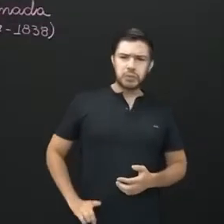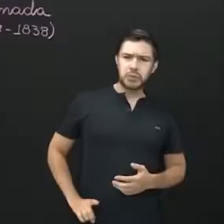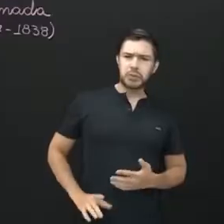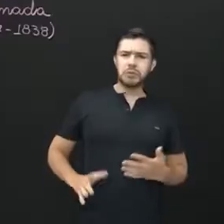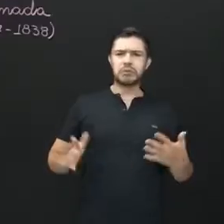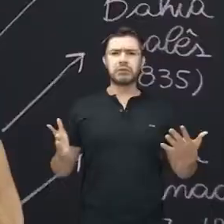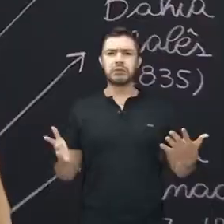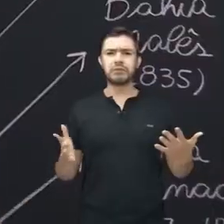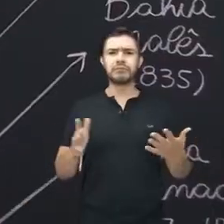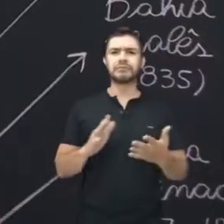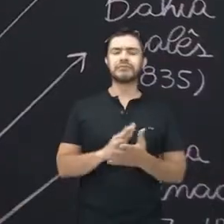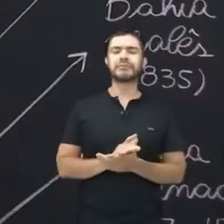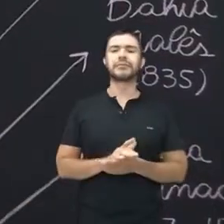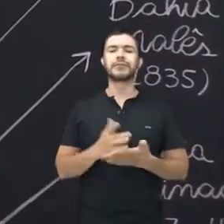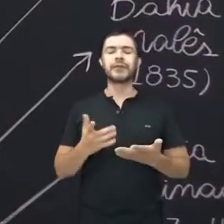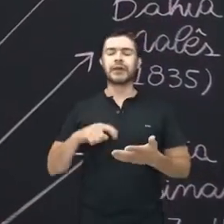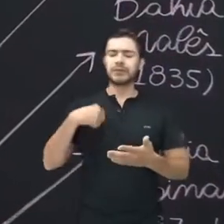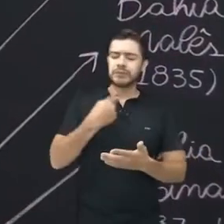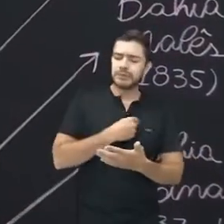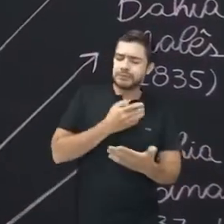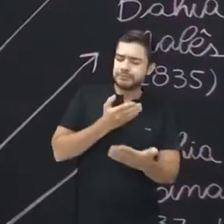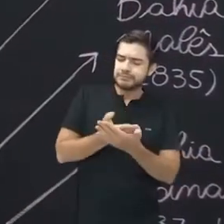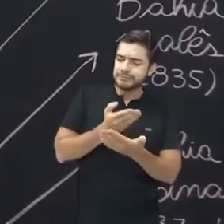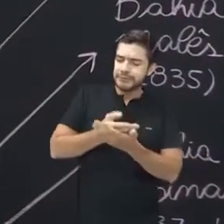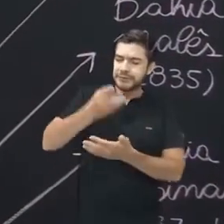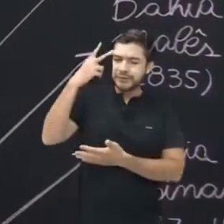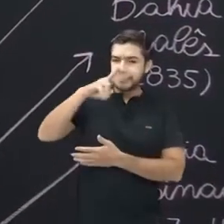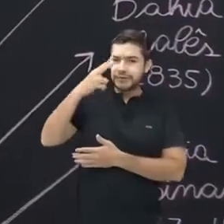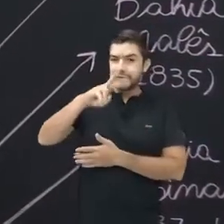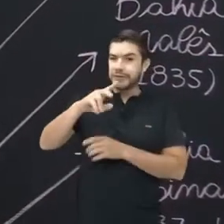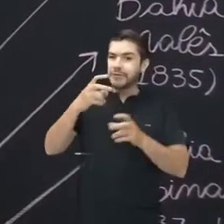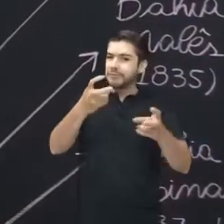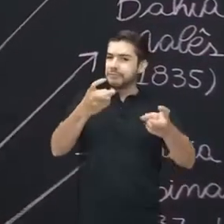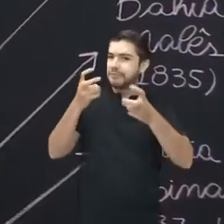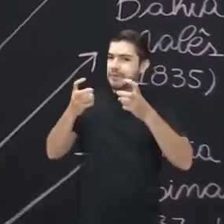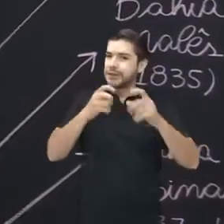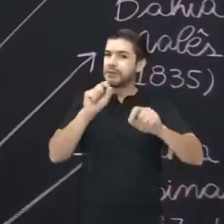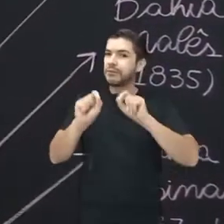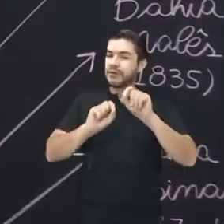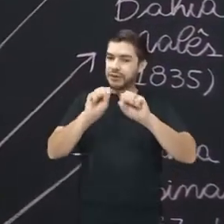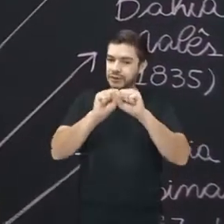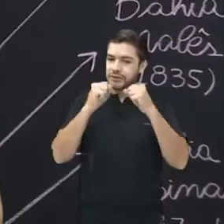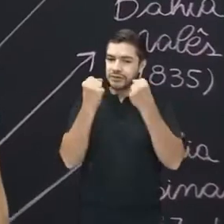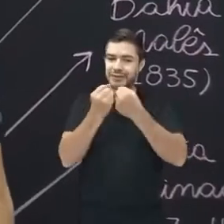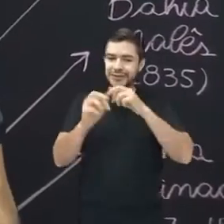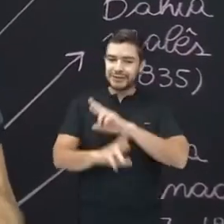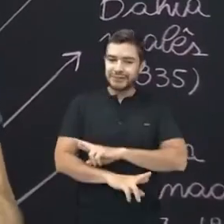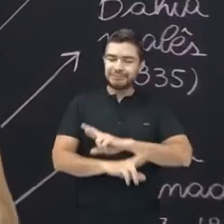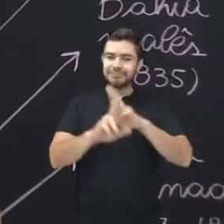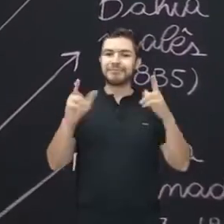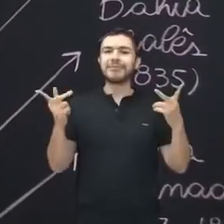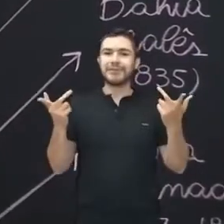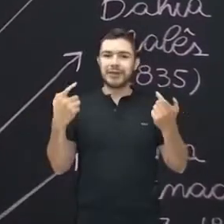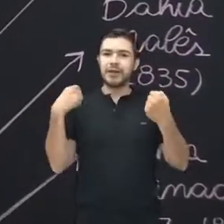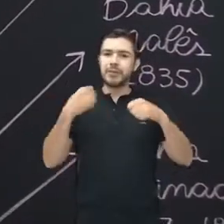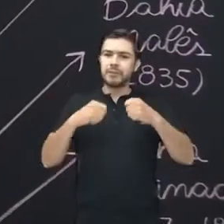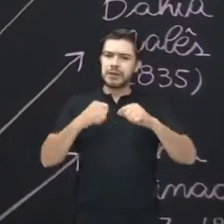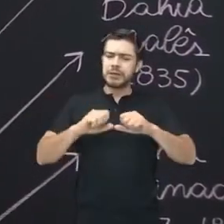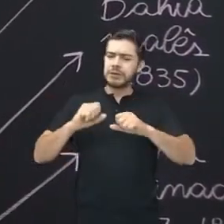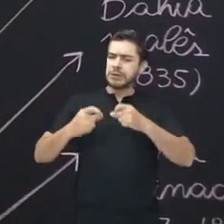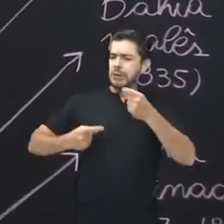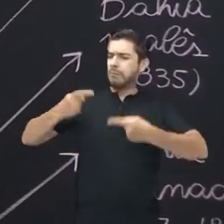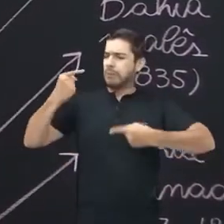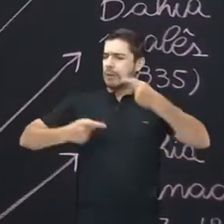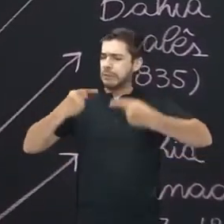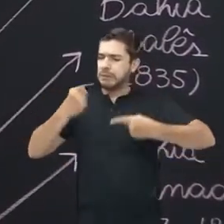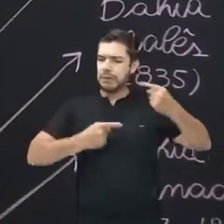natural. No entanto, quanto mais a gente estuda história, a gente percebe que as sociedades humanas não são assim. Os processos dependem de disputas e